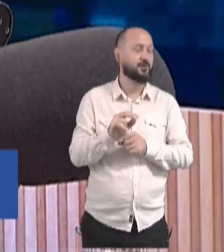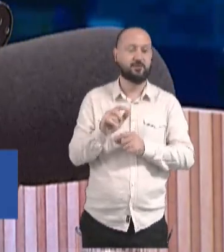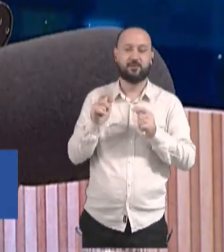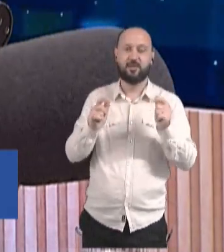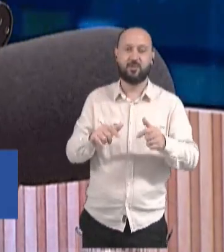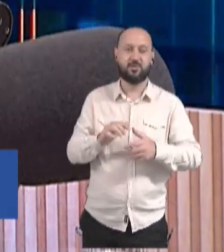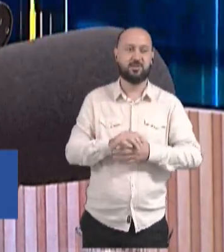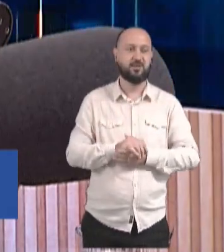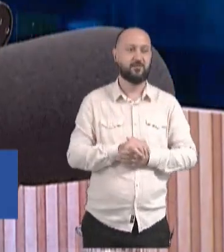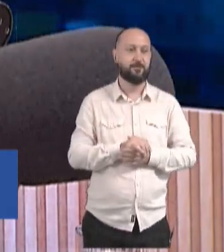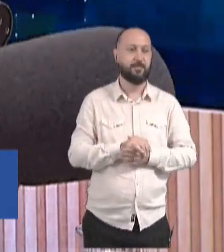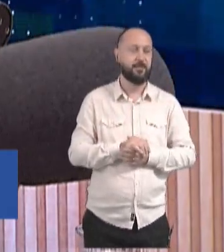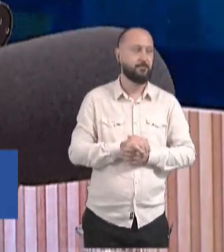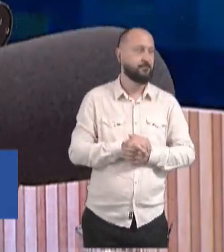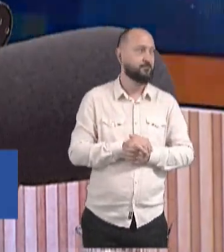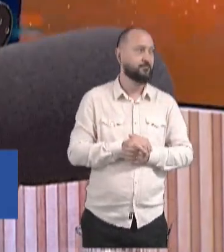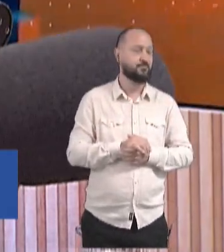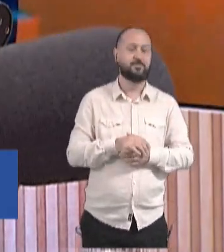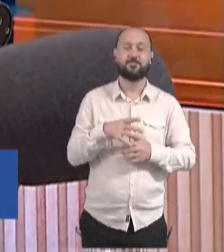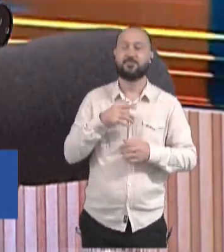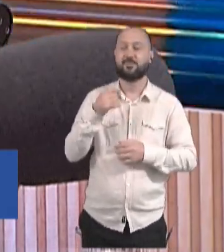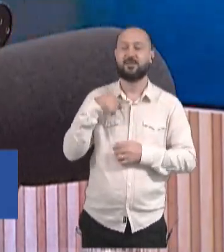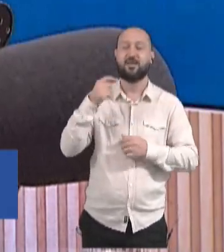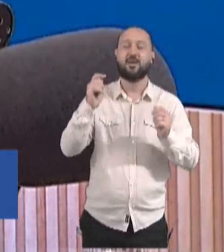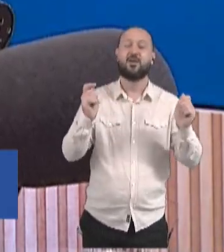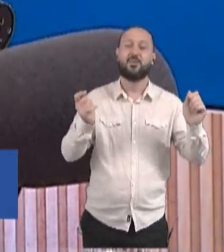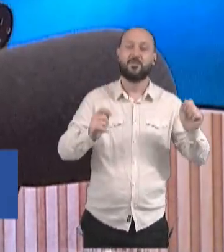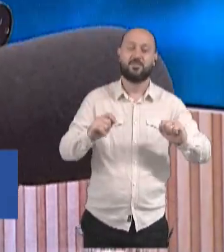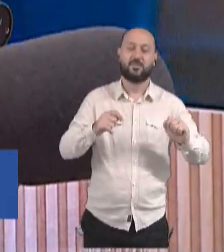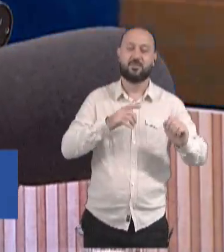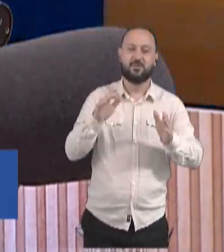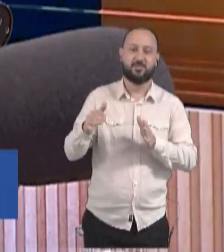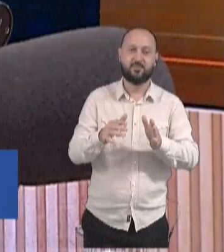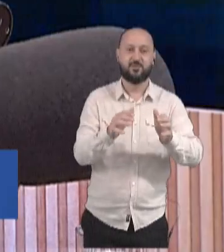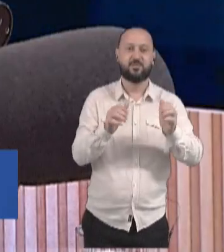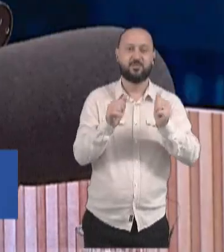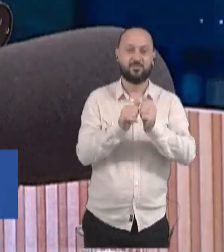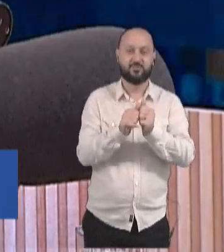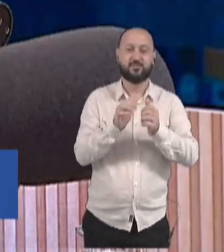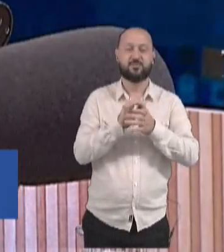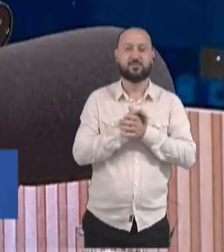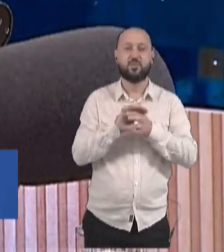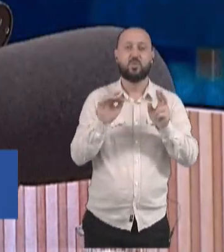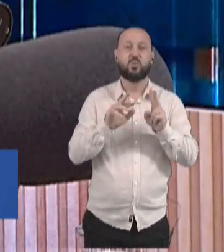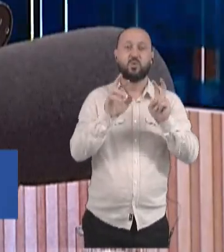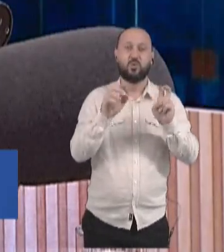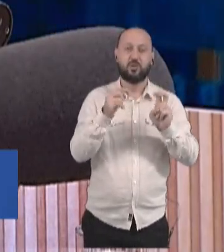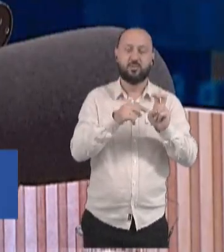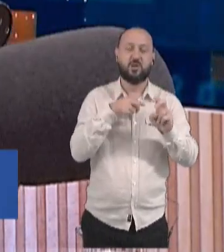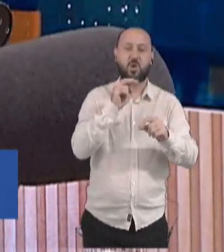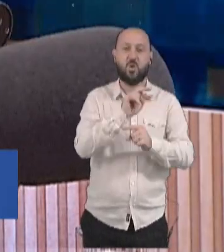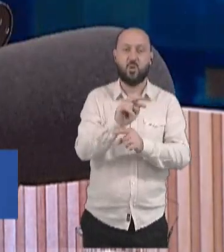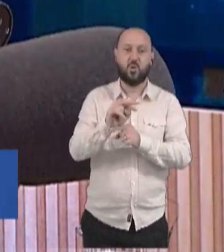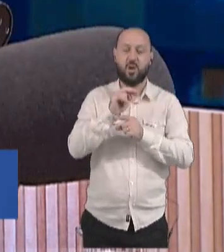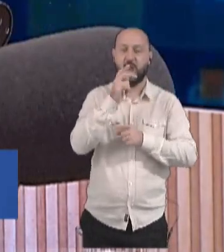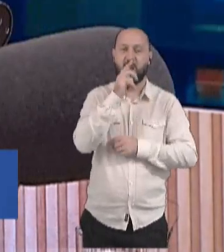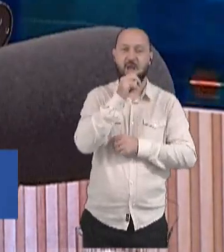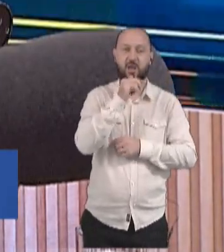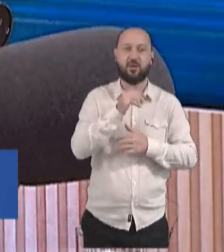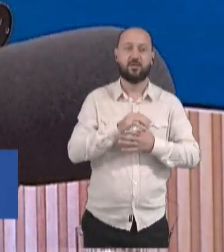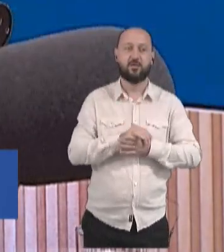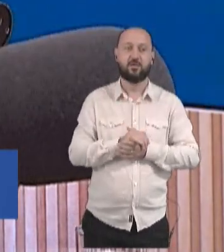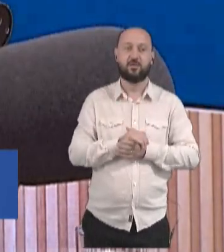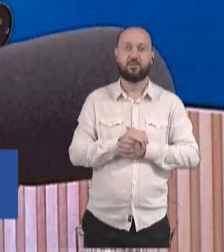água. E como o deputado destacou, né, Tiago, é possível caminhar junto, né? A questão da preservação da água